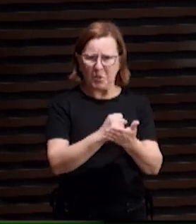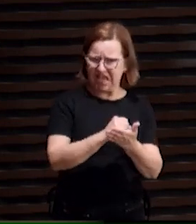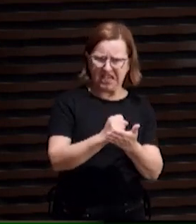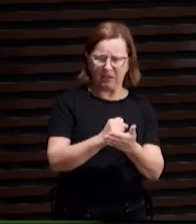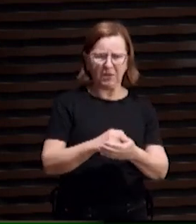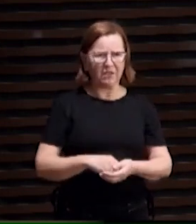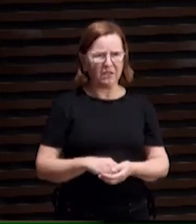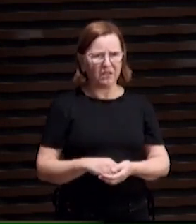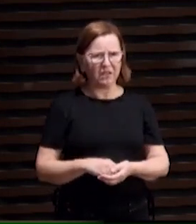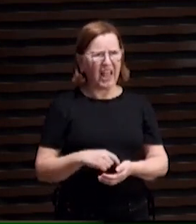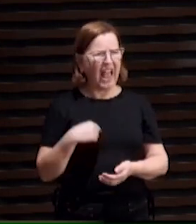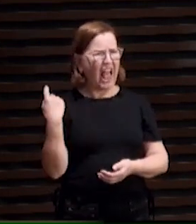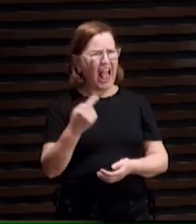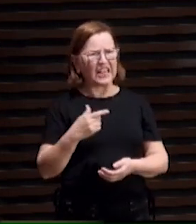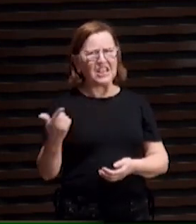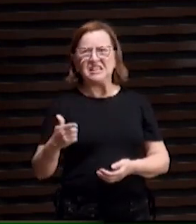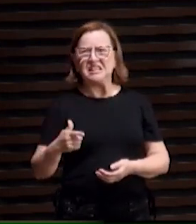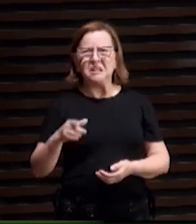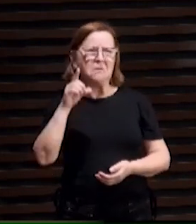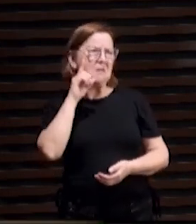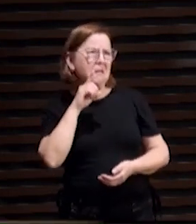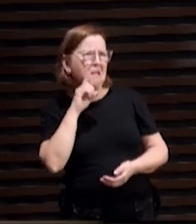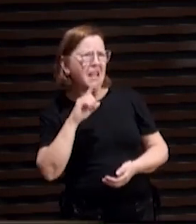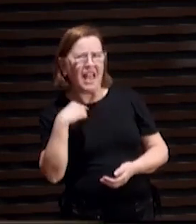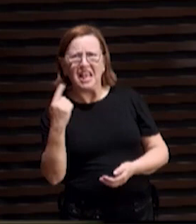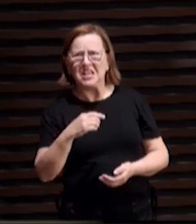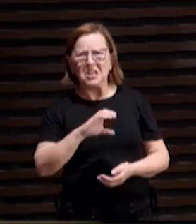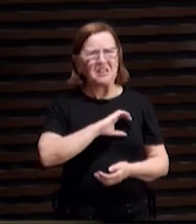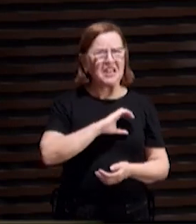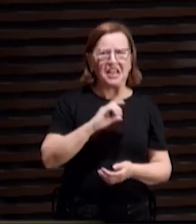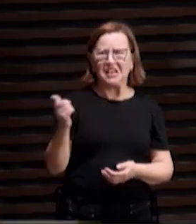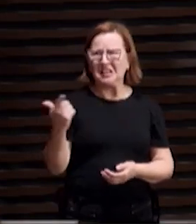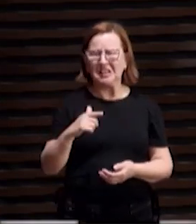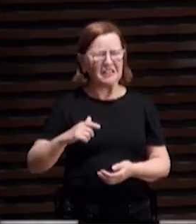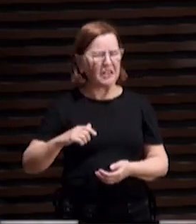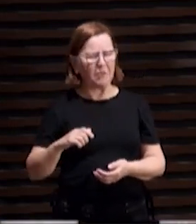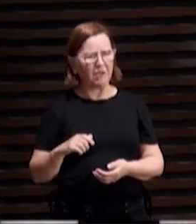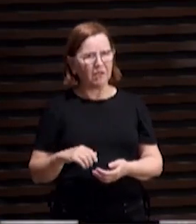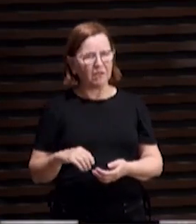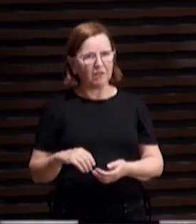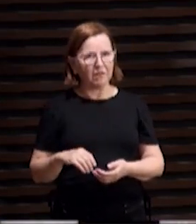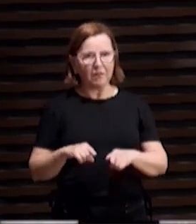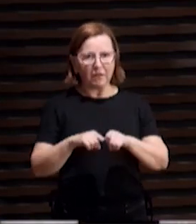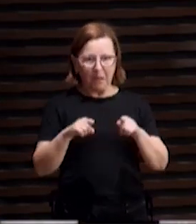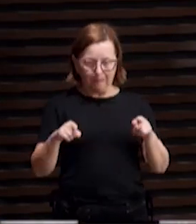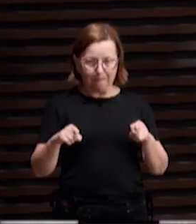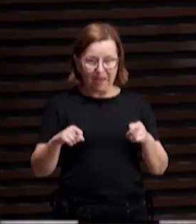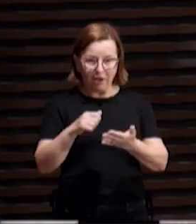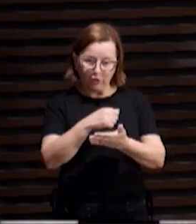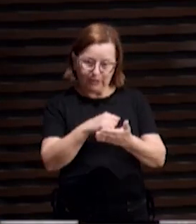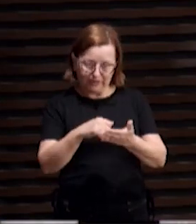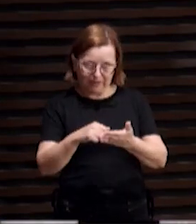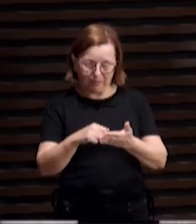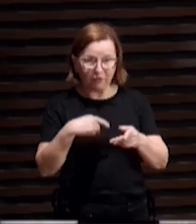Nós viemos dos Estados Unidos, nós viemos do Canadá, nós viemos da Suíça, nós viemos... Mas o que está é no papel.